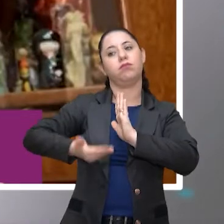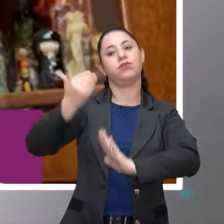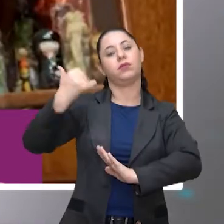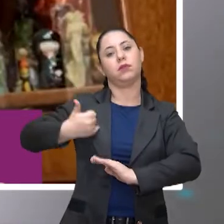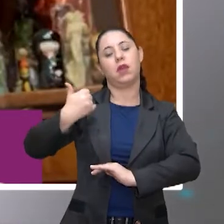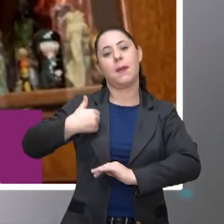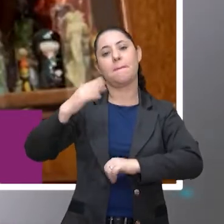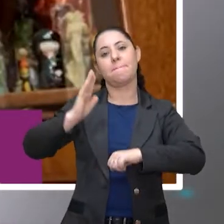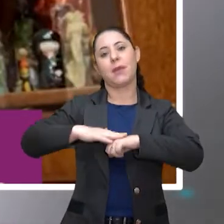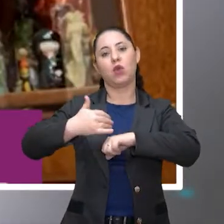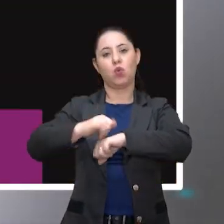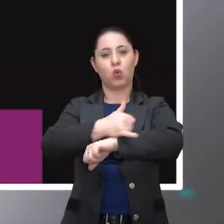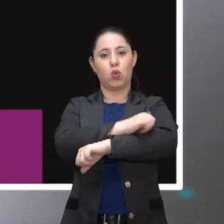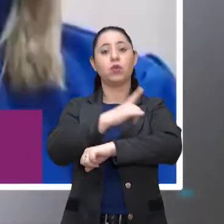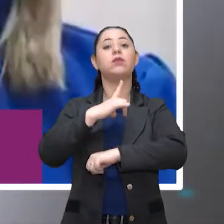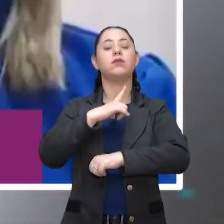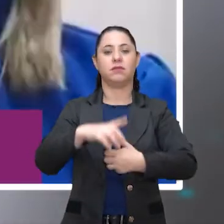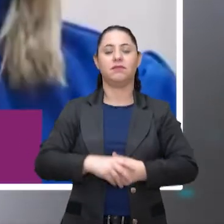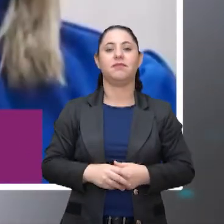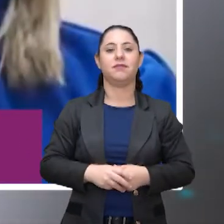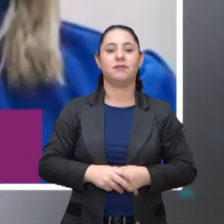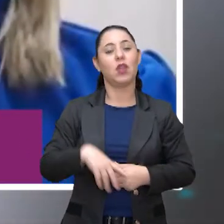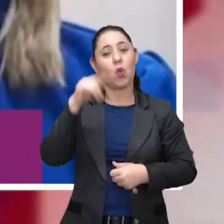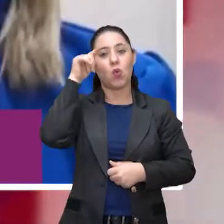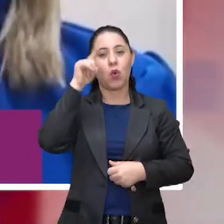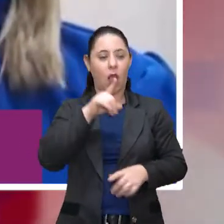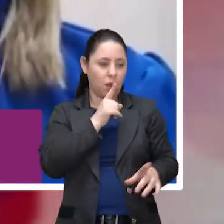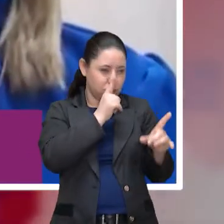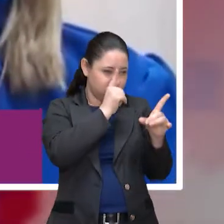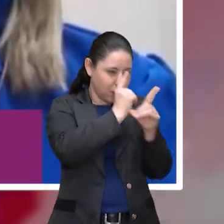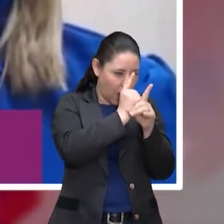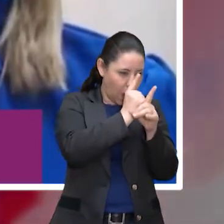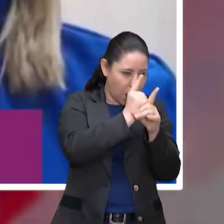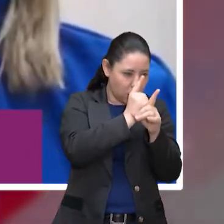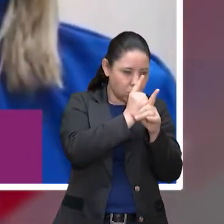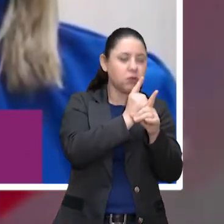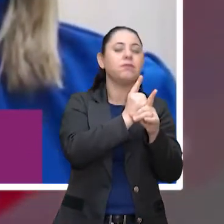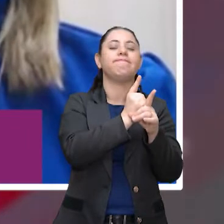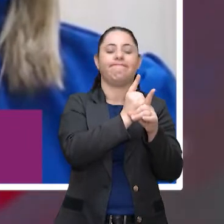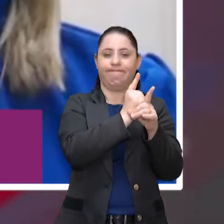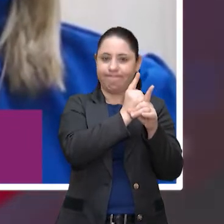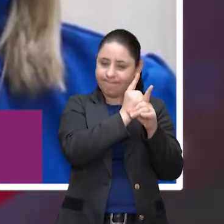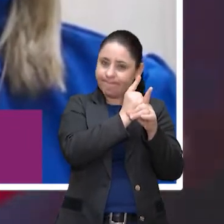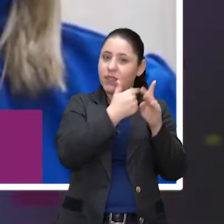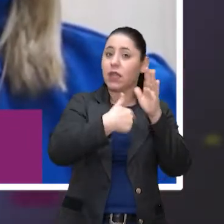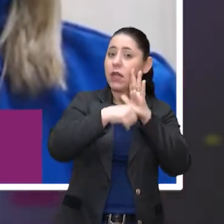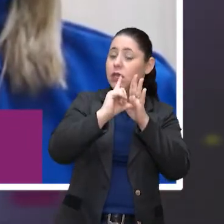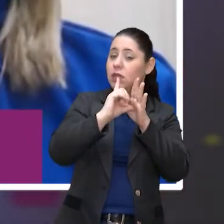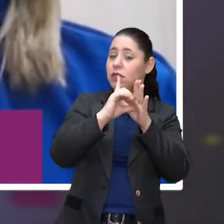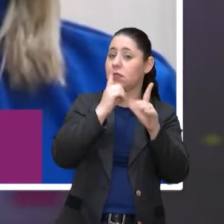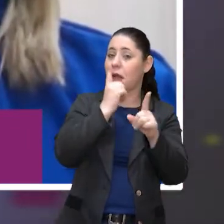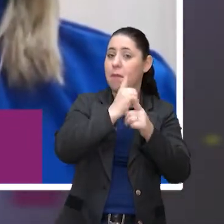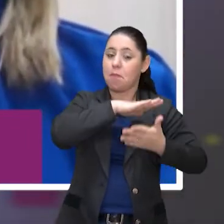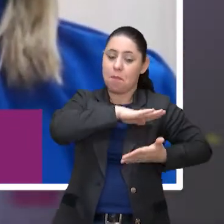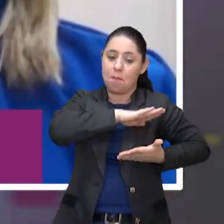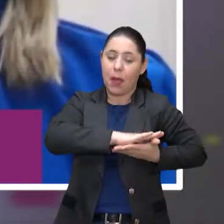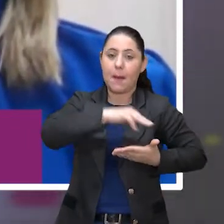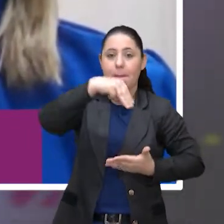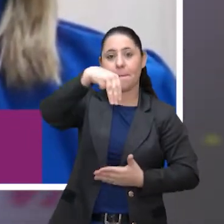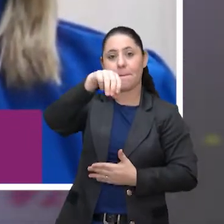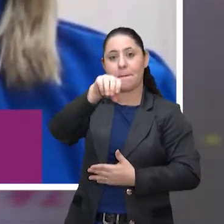mais idade, mais gordura tem. Então, a gente consegue o contraste necessário para o diagnóstico precoce através